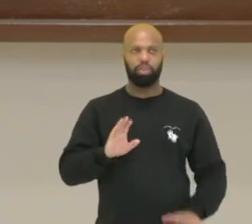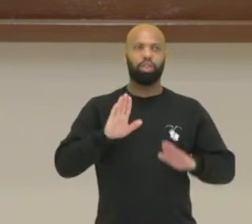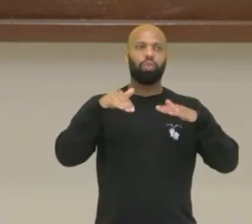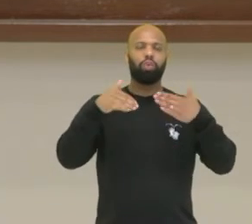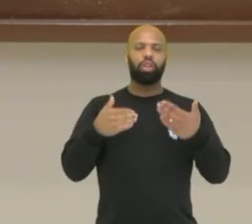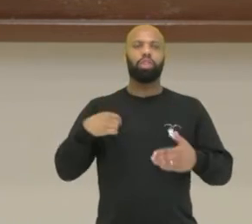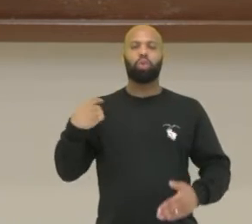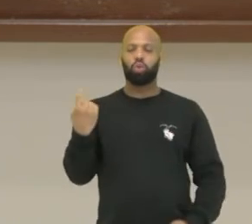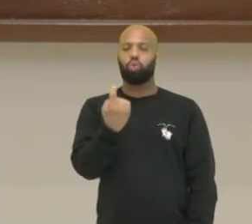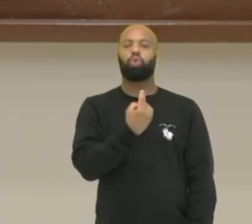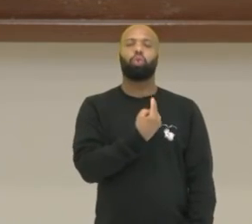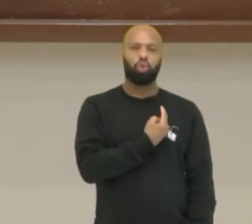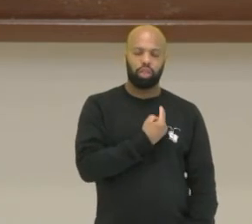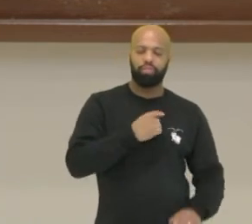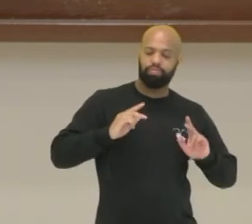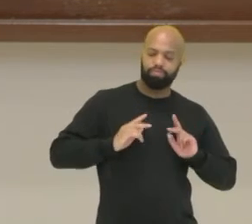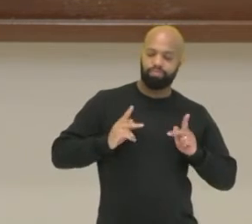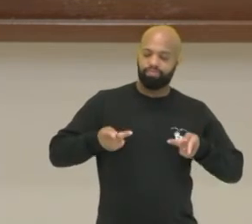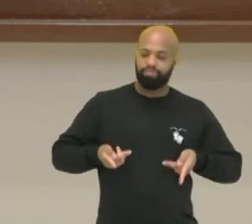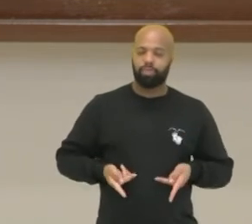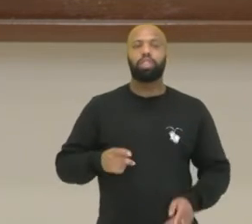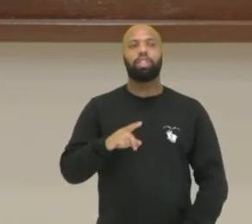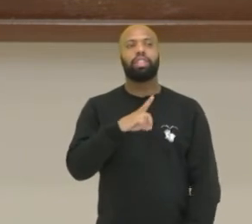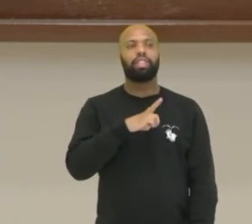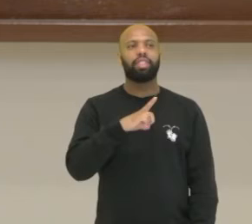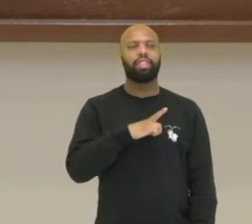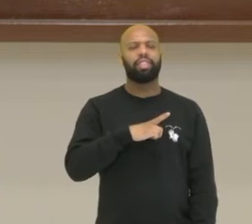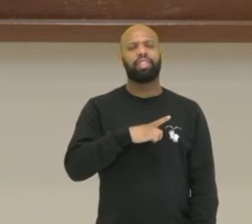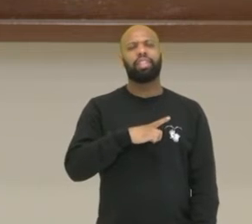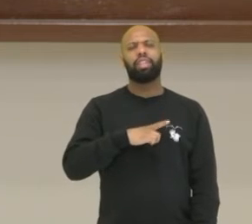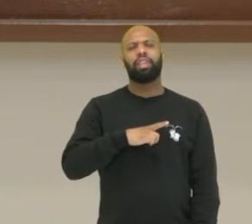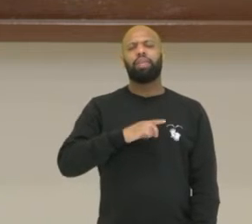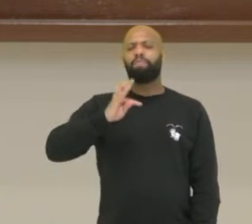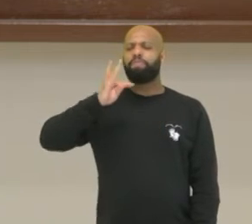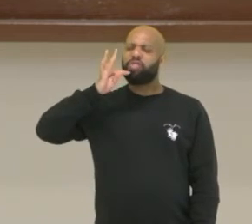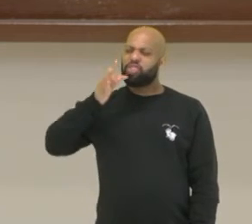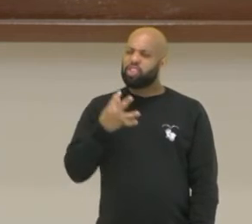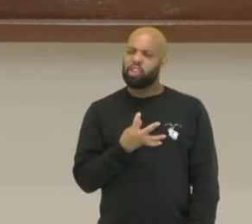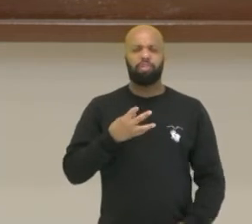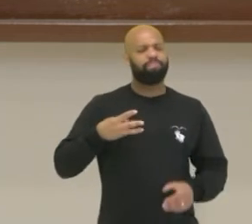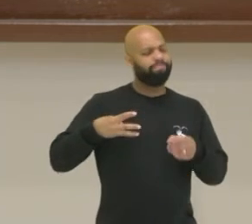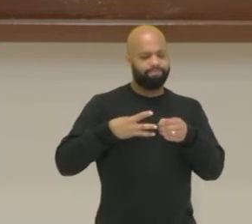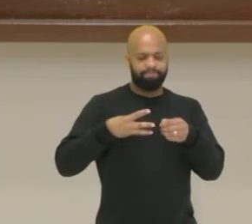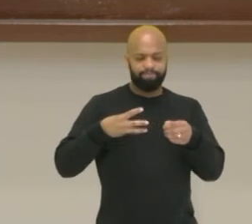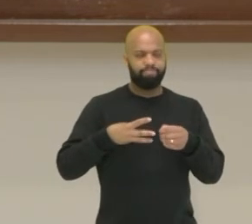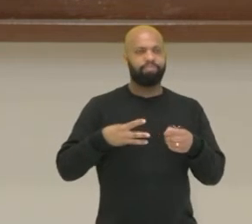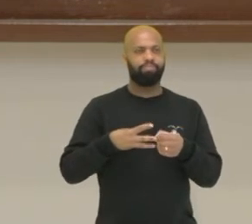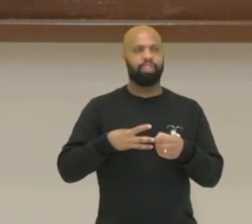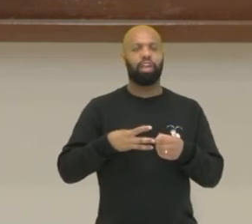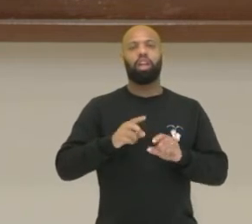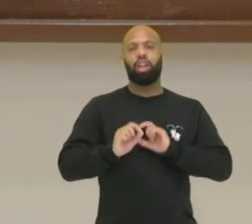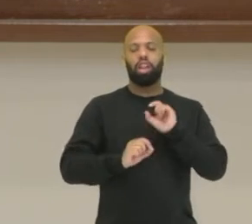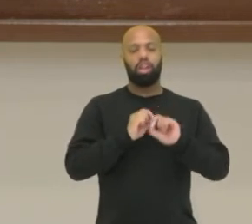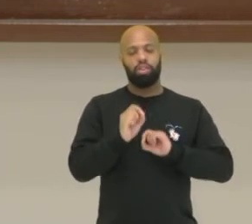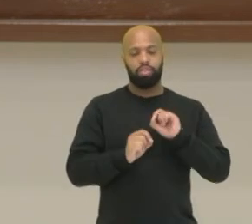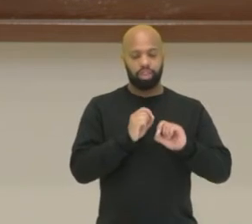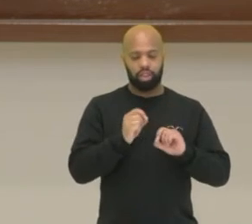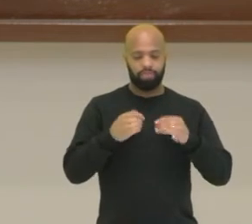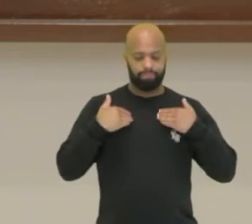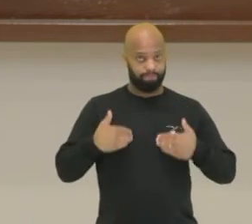nós, humanos, possuímos trilhões de células para dar a formação do nosso corpo,